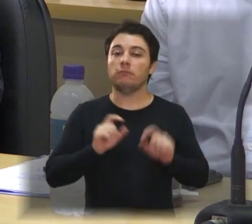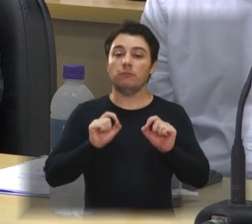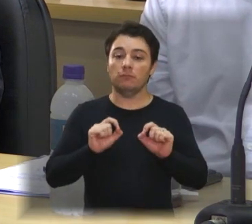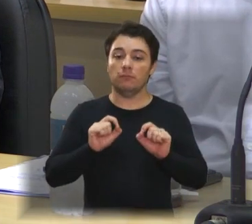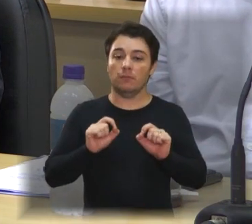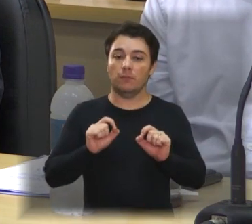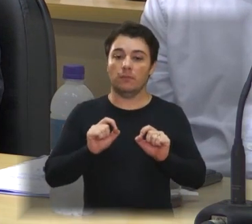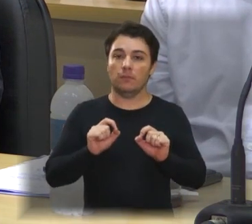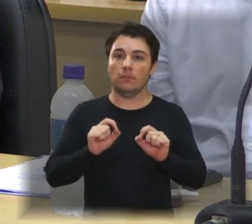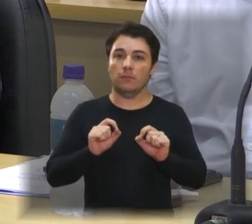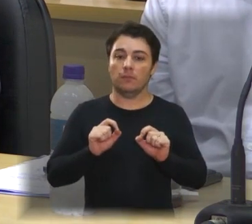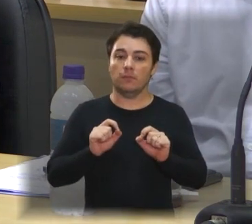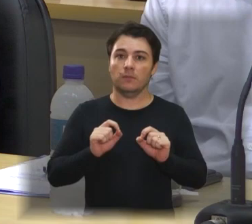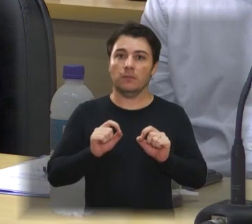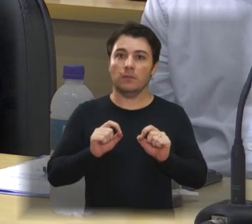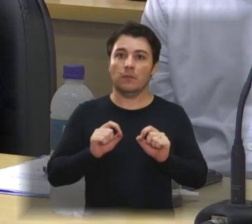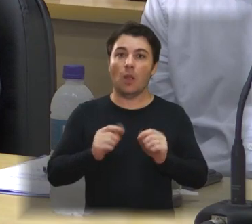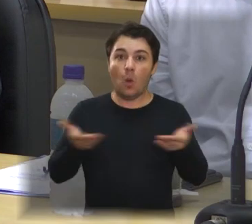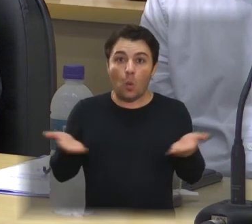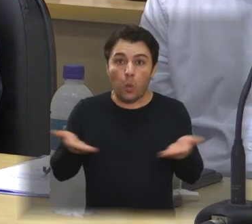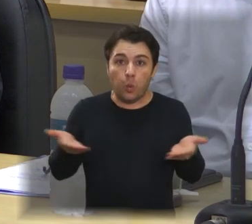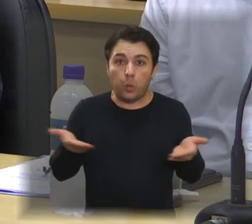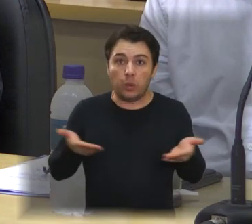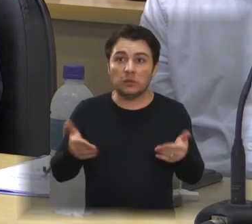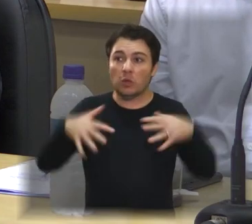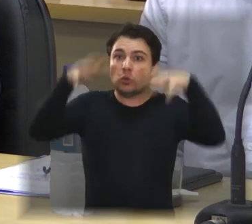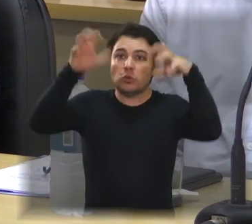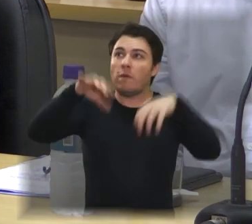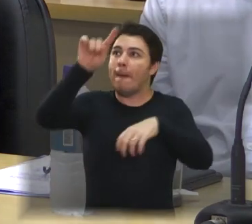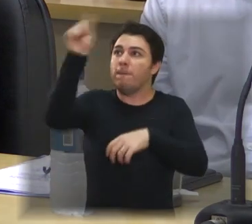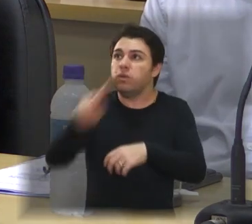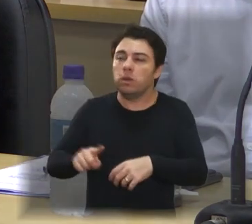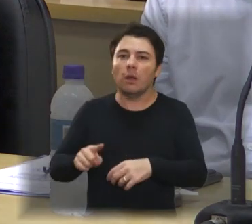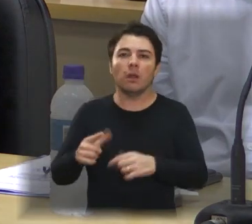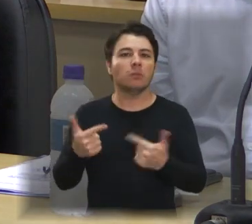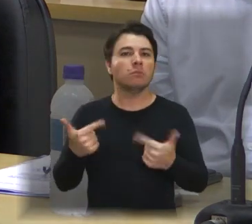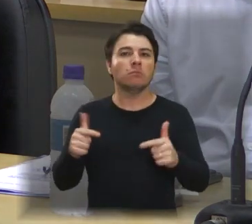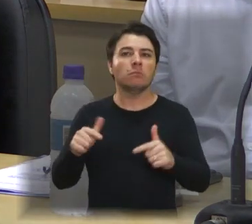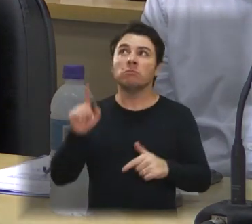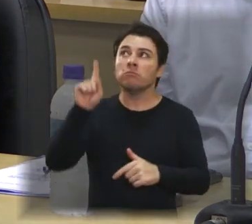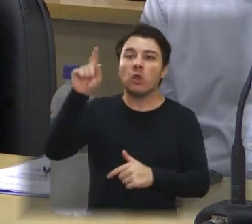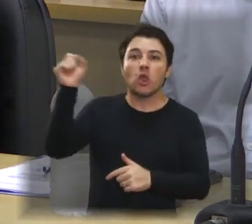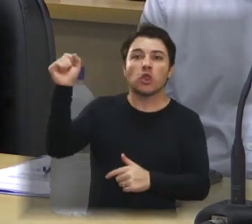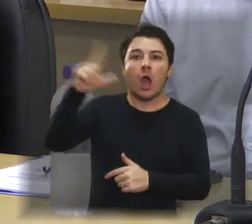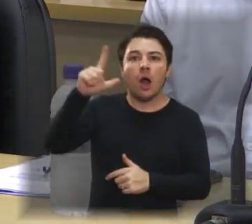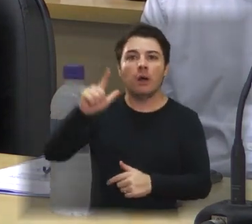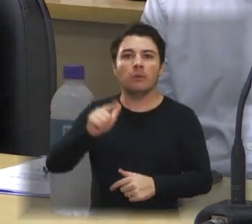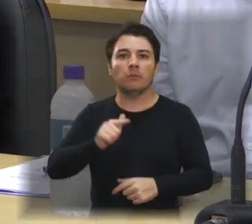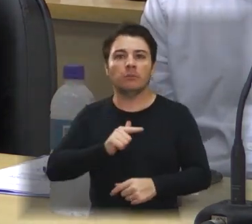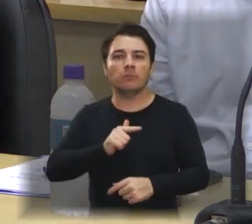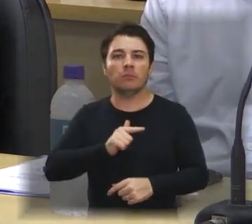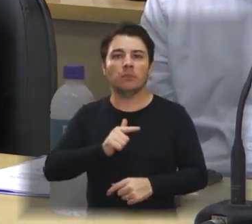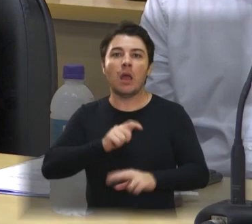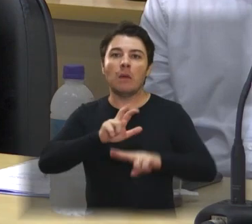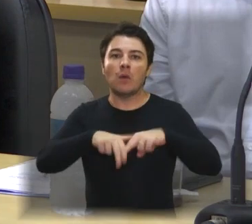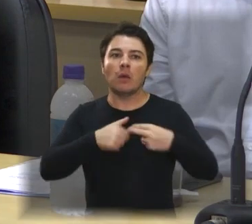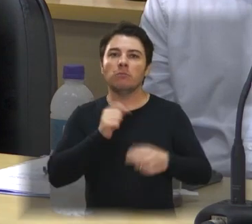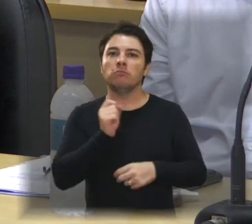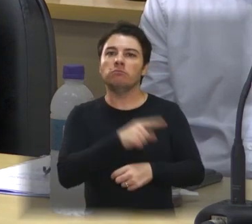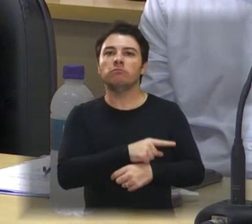havíamos vivido um relâmpago no céu até porque estava sol Quando